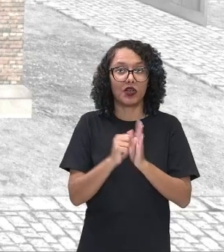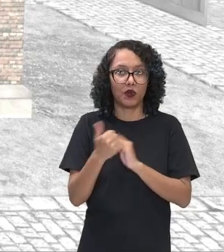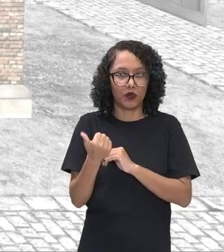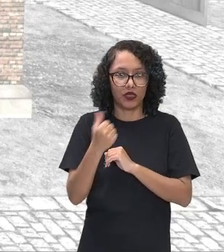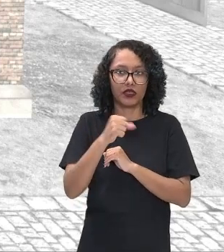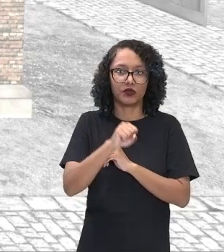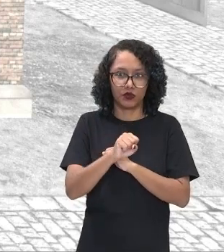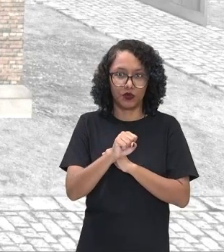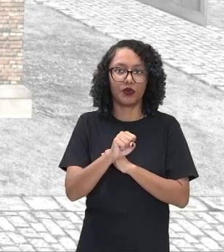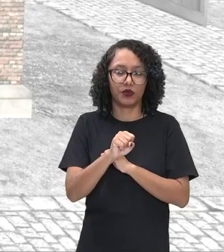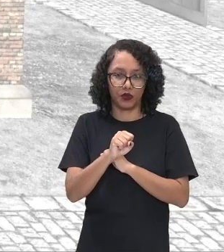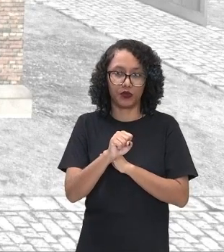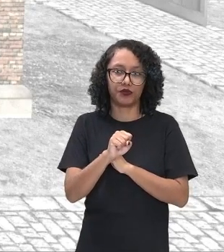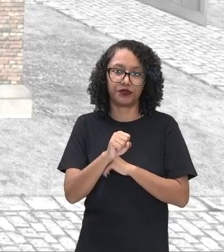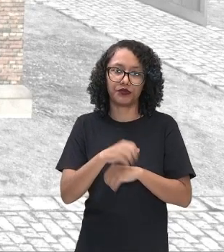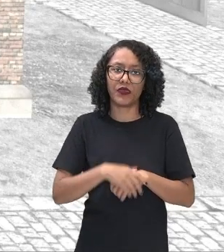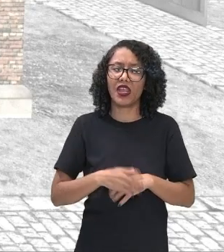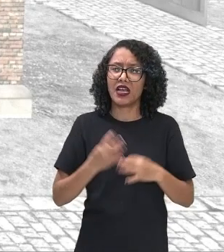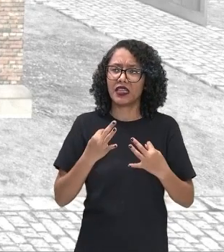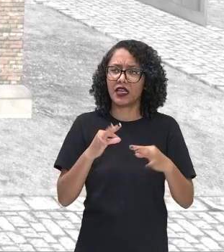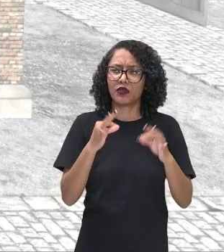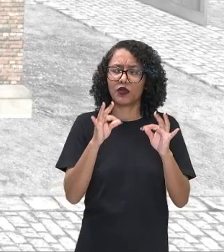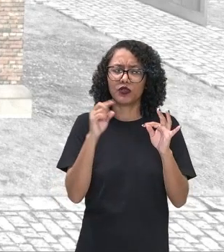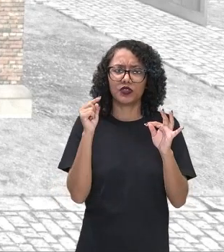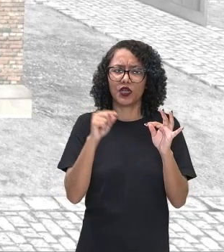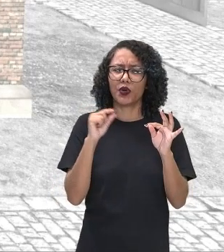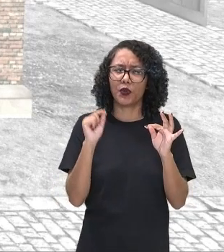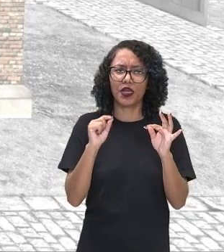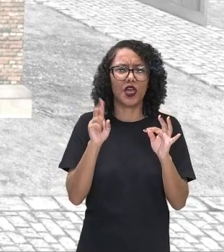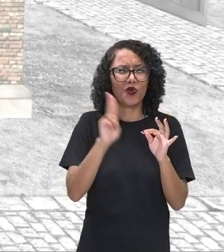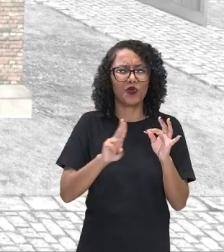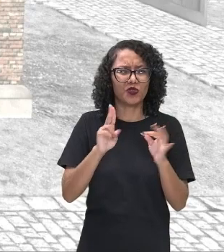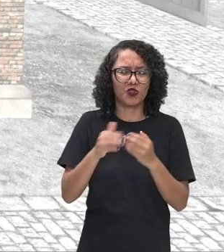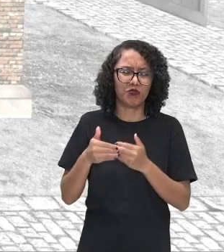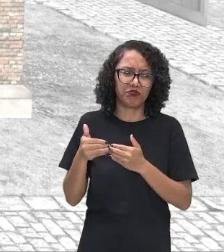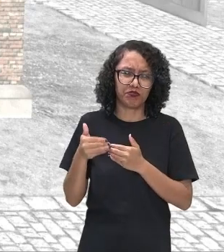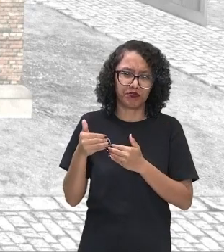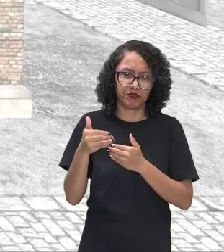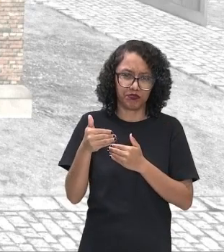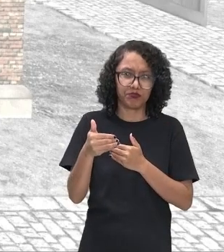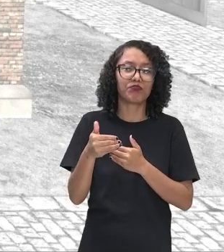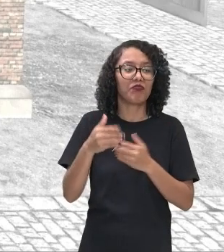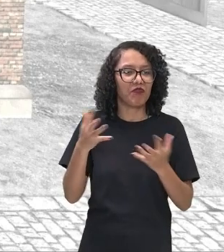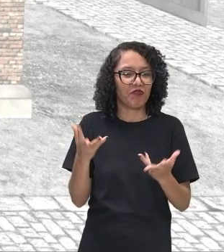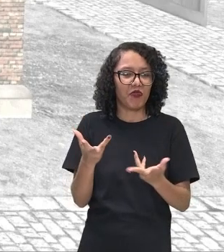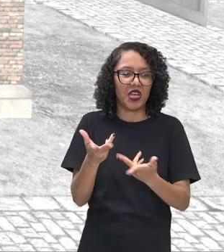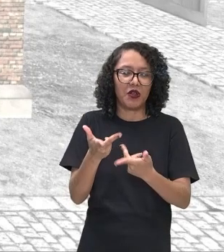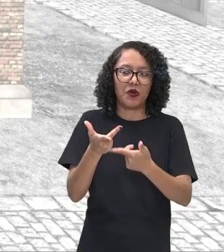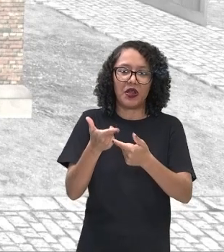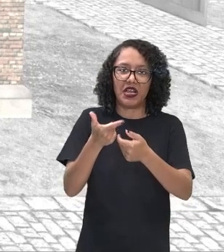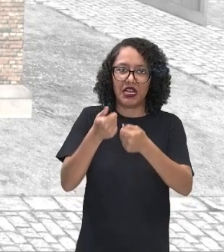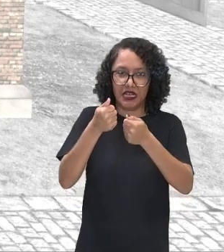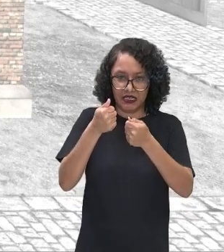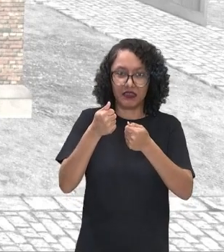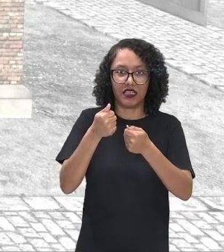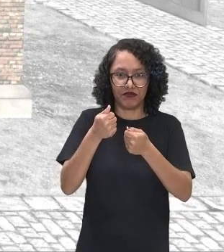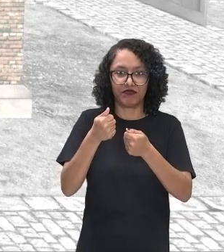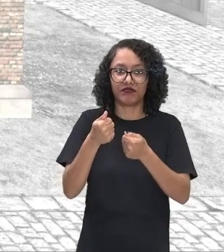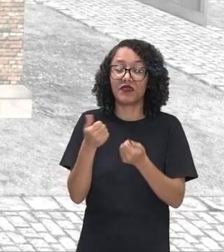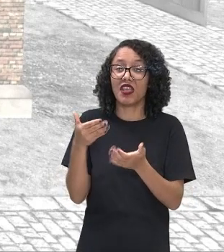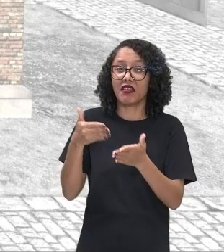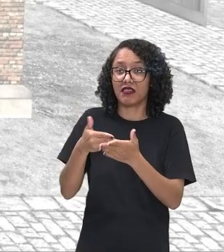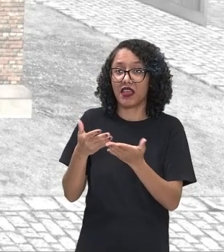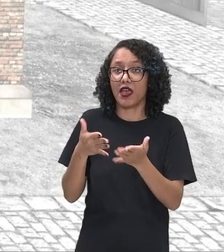sua tecnologia continuou a ser utilizada e aperfeiçoada até o início